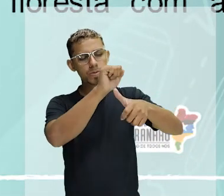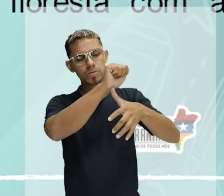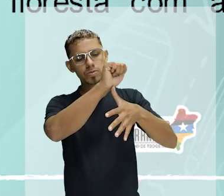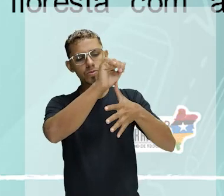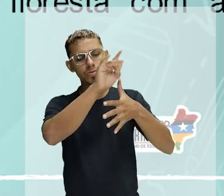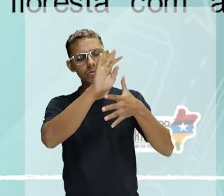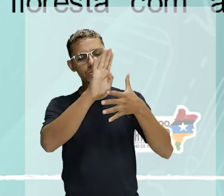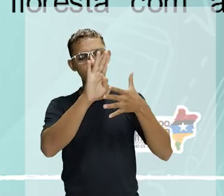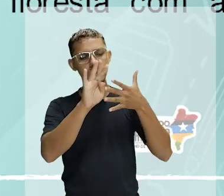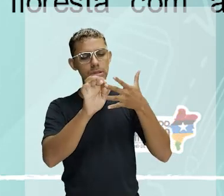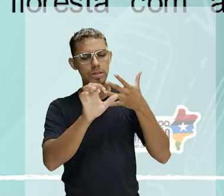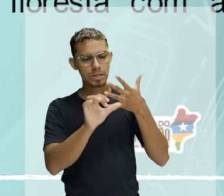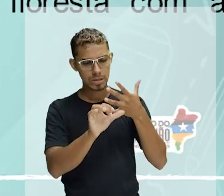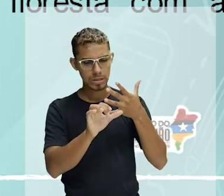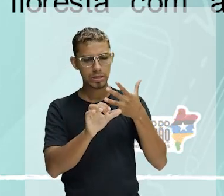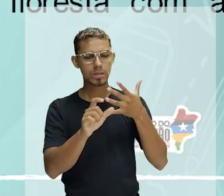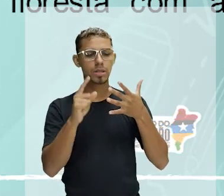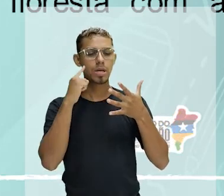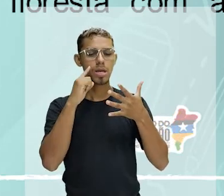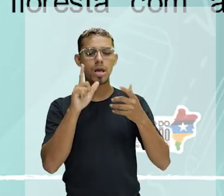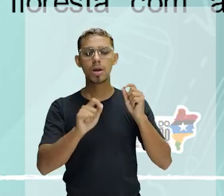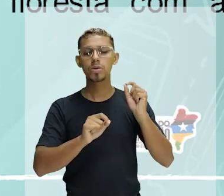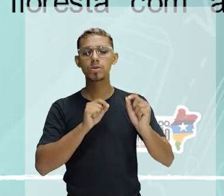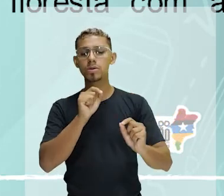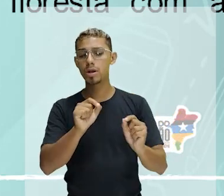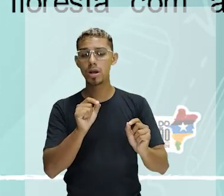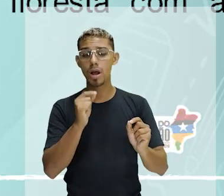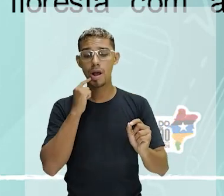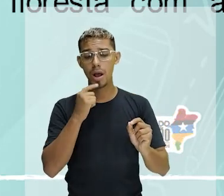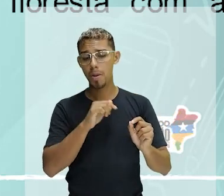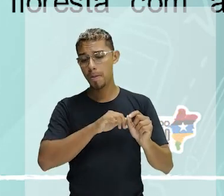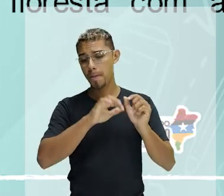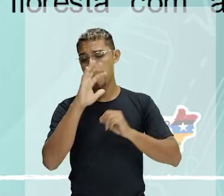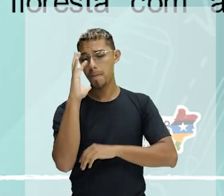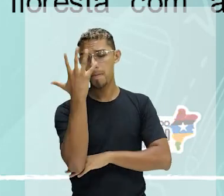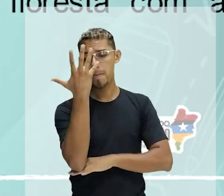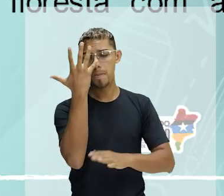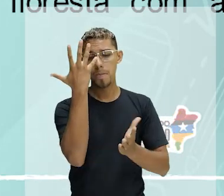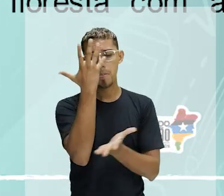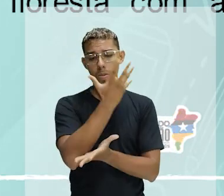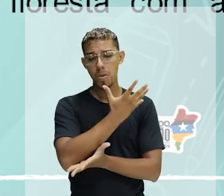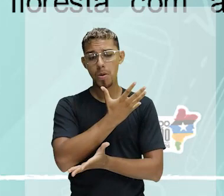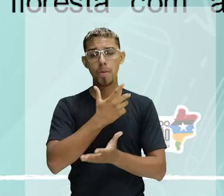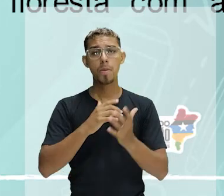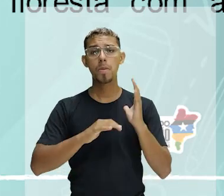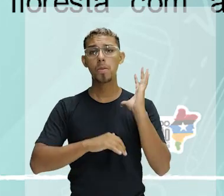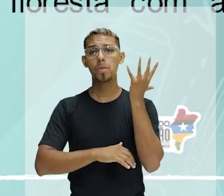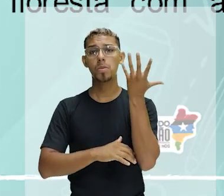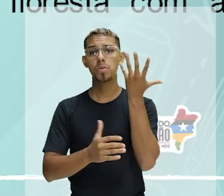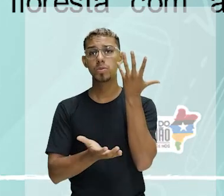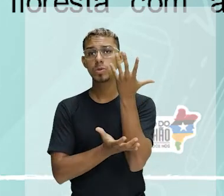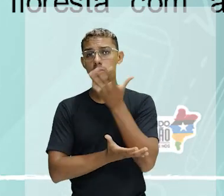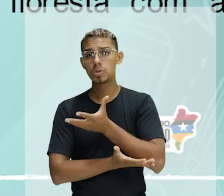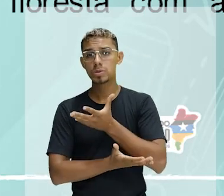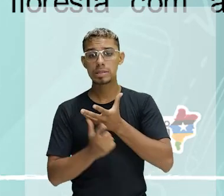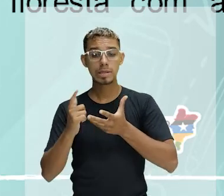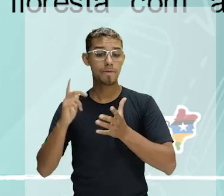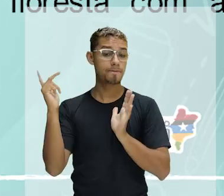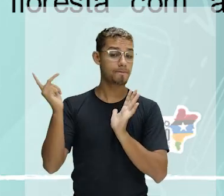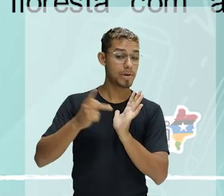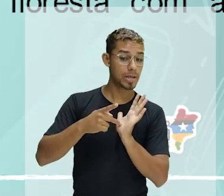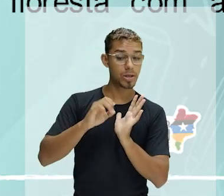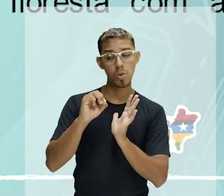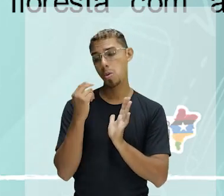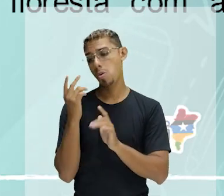relacionadas ao processo de desmatamento, né, enquanto verdadeiras ou falsas. Primeira questão. A